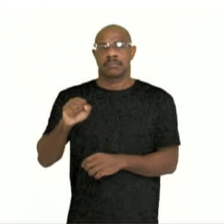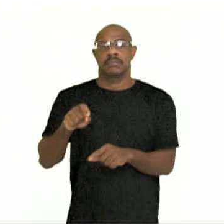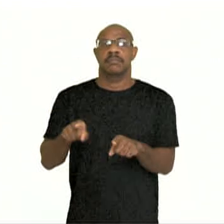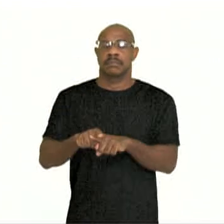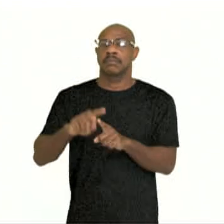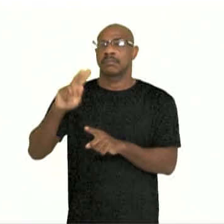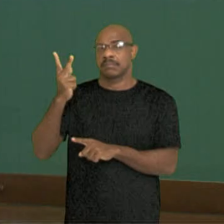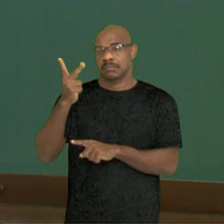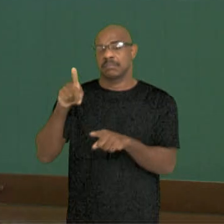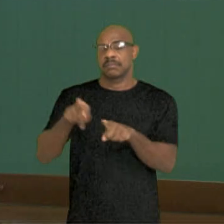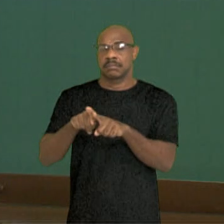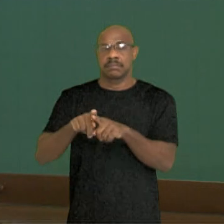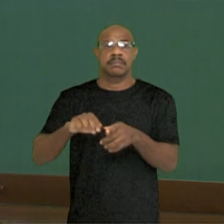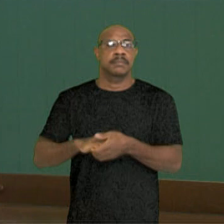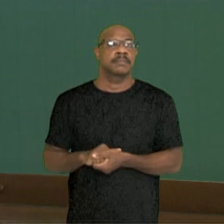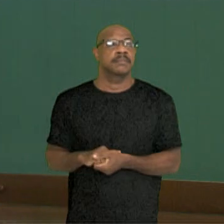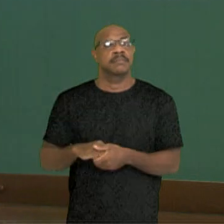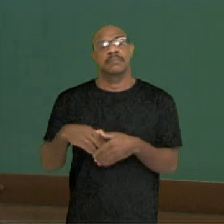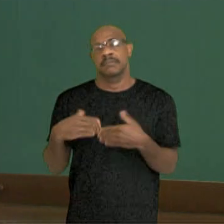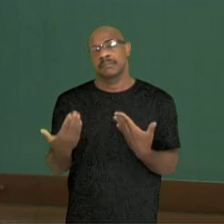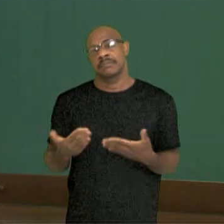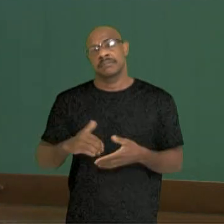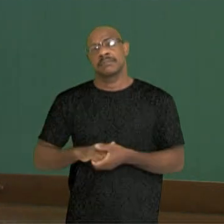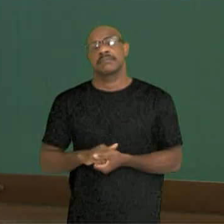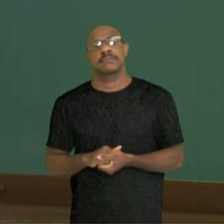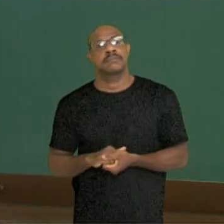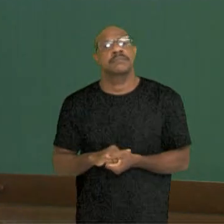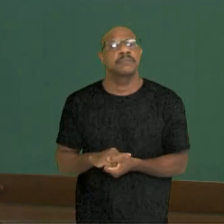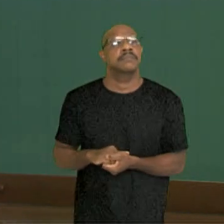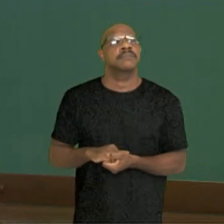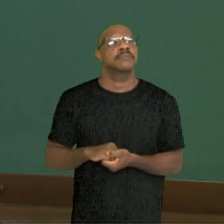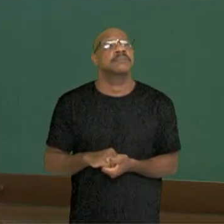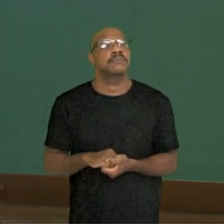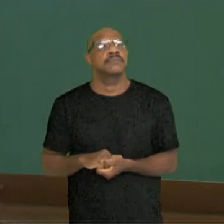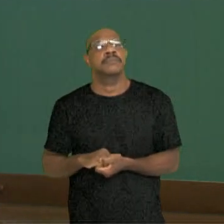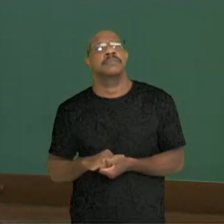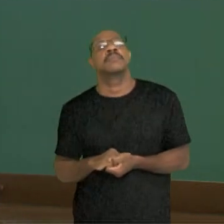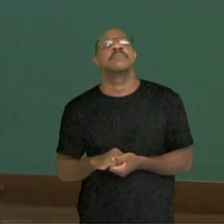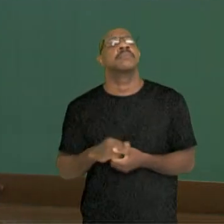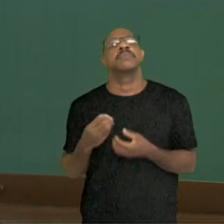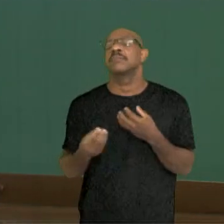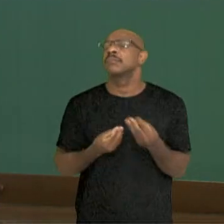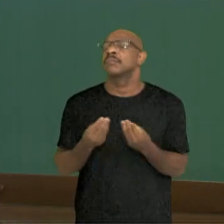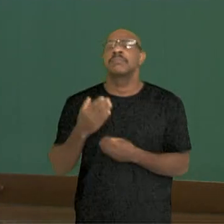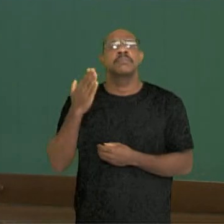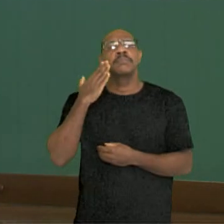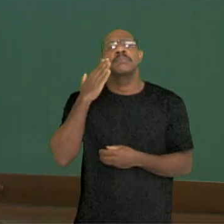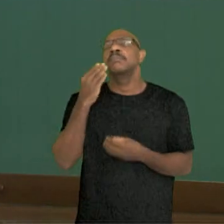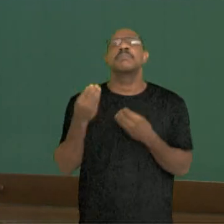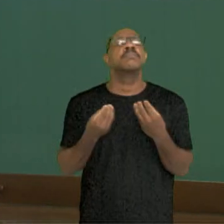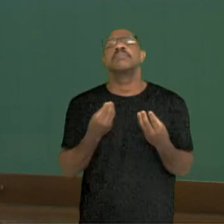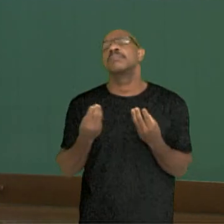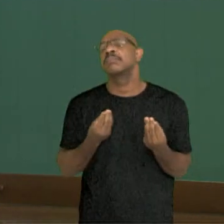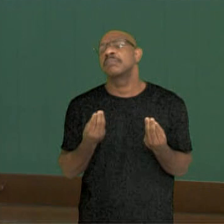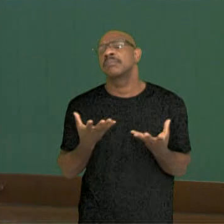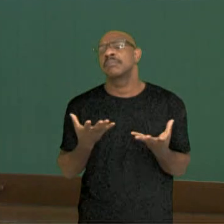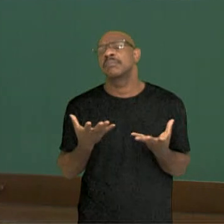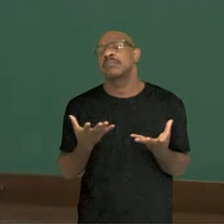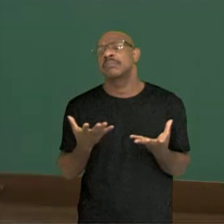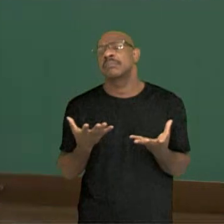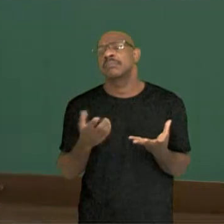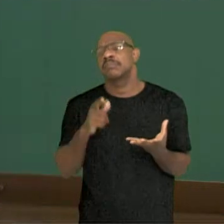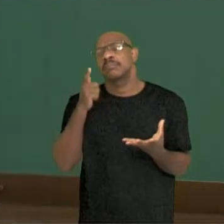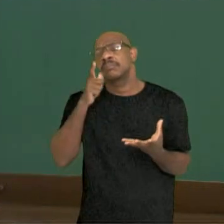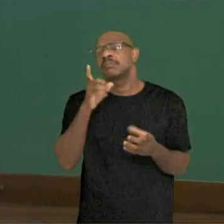hidrogênio. Então, professor, como que eu vou saber, como que eu vou